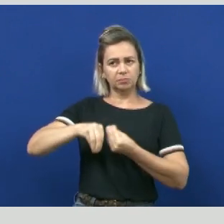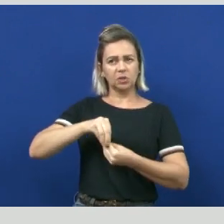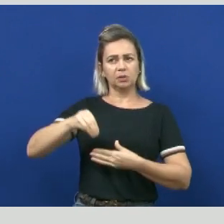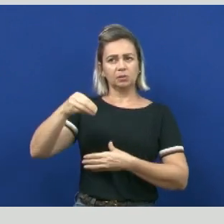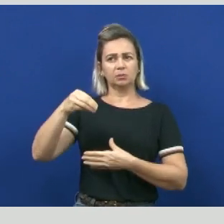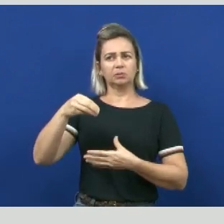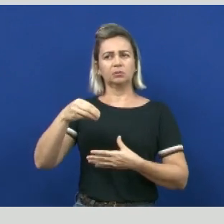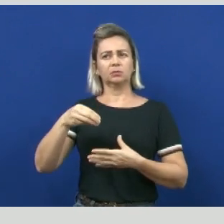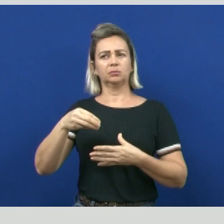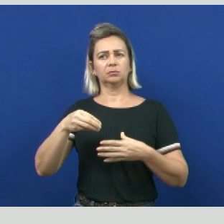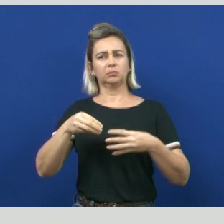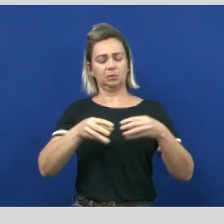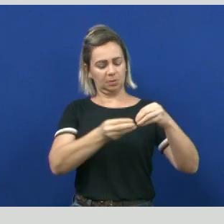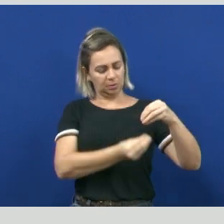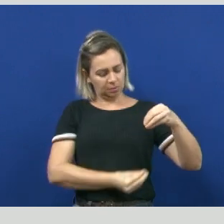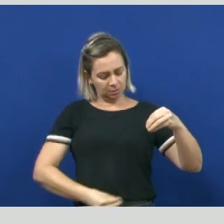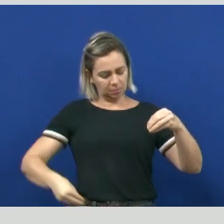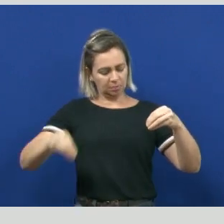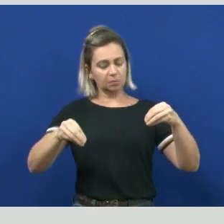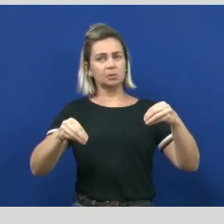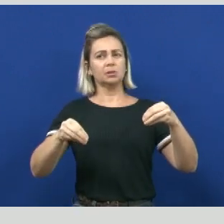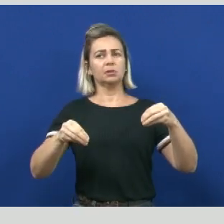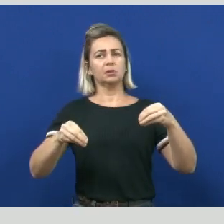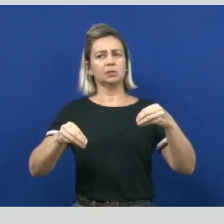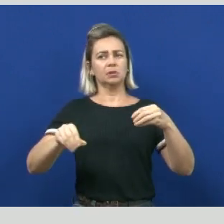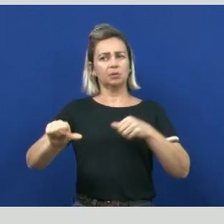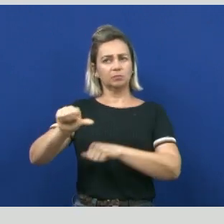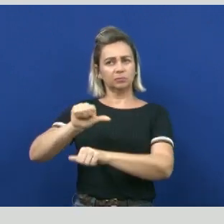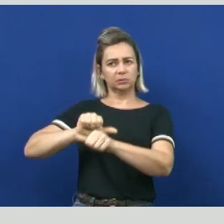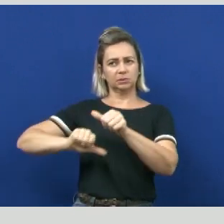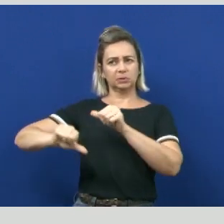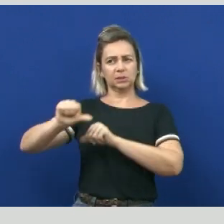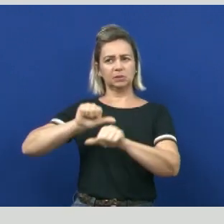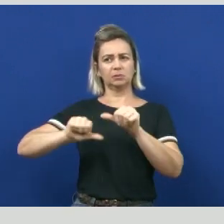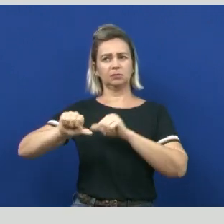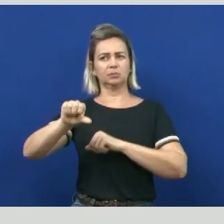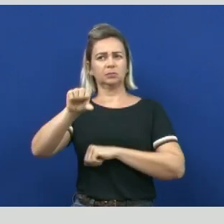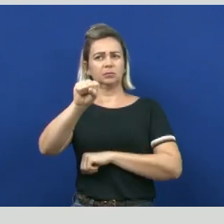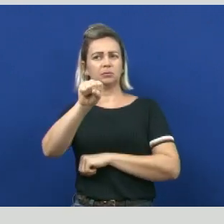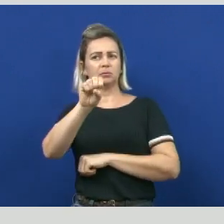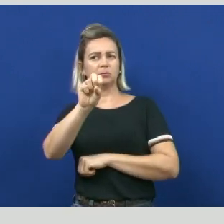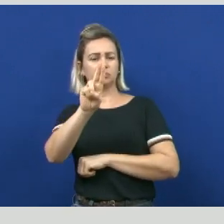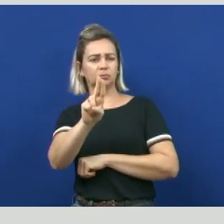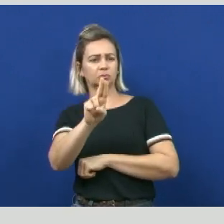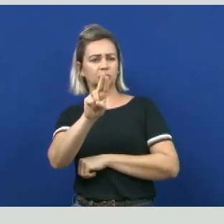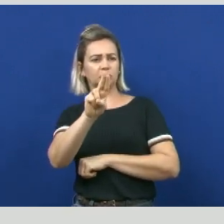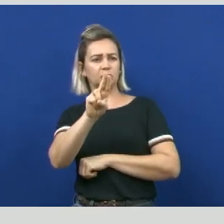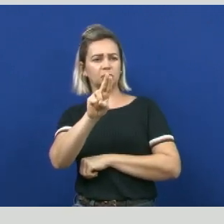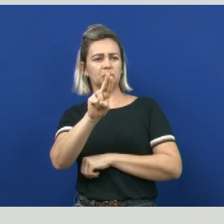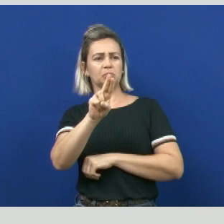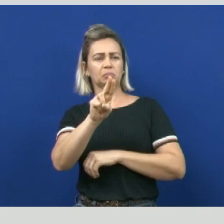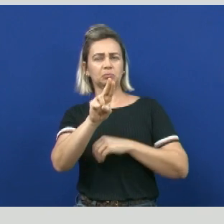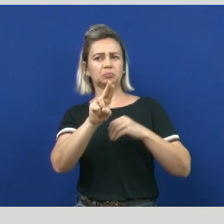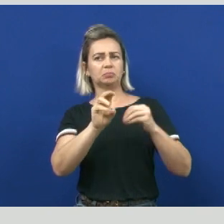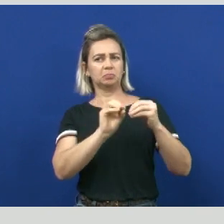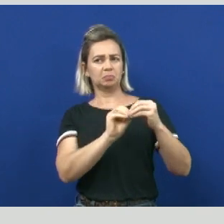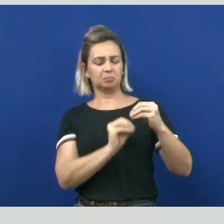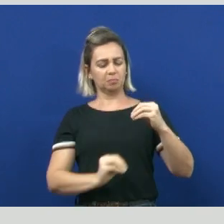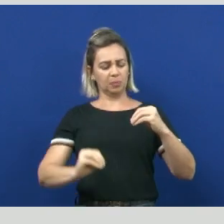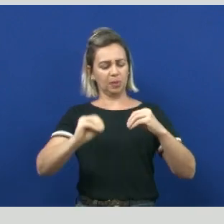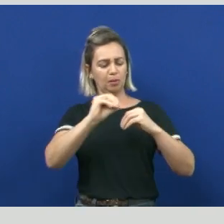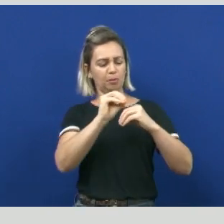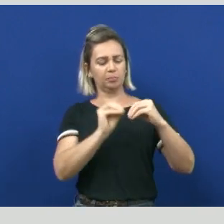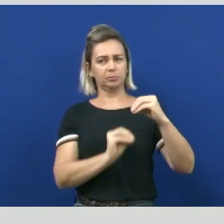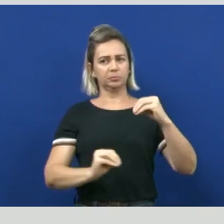químicas. As moléculas vão formar as substâncias, essas substâncias irão se agrupar e formar algumas